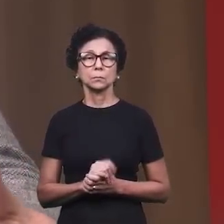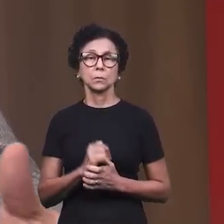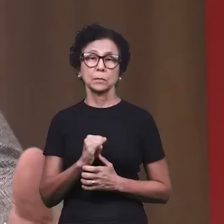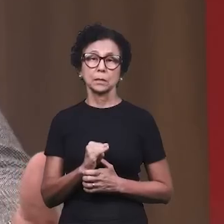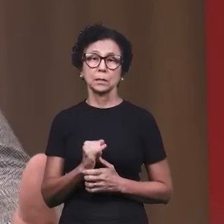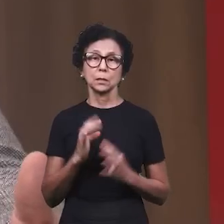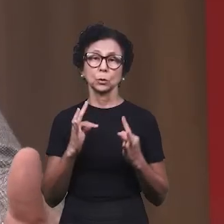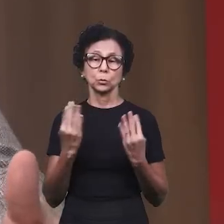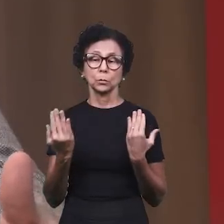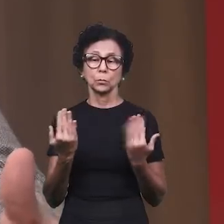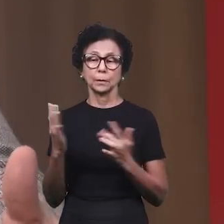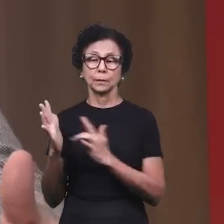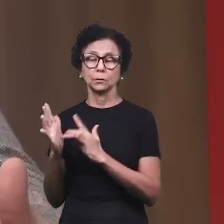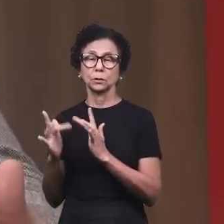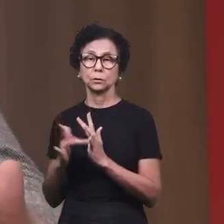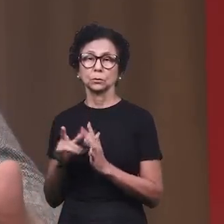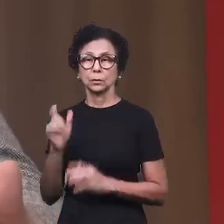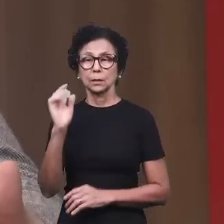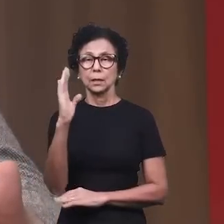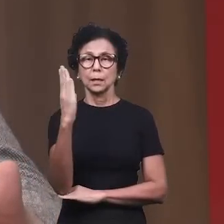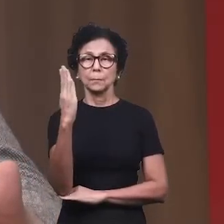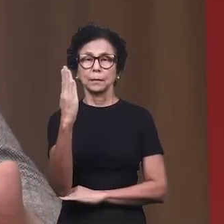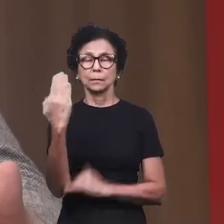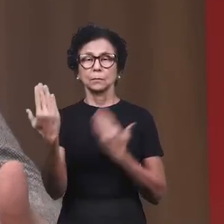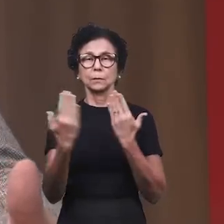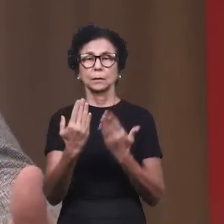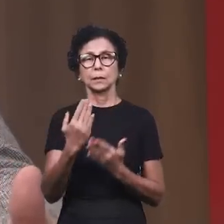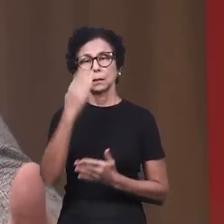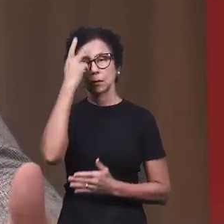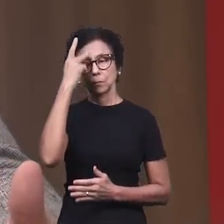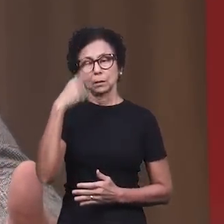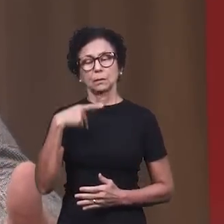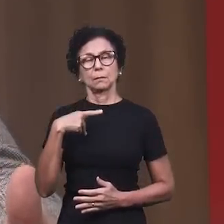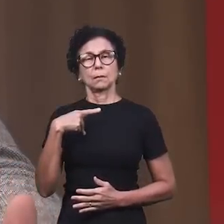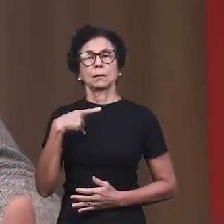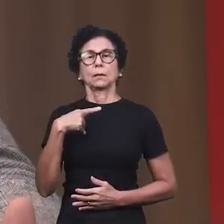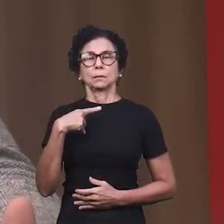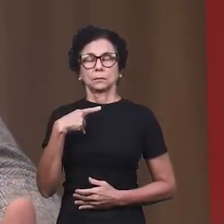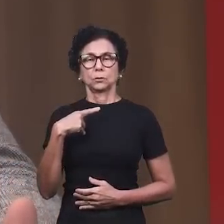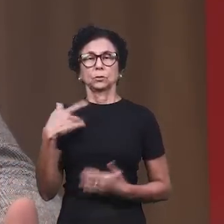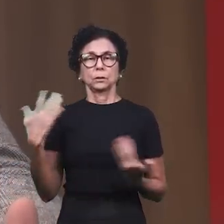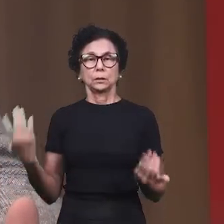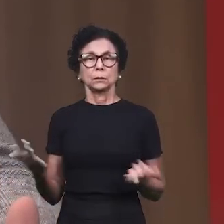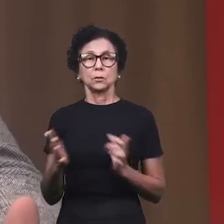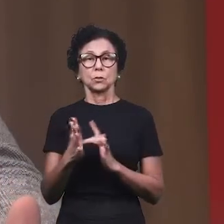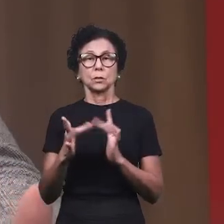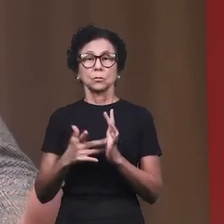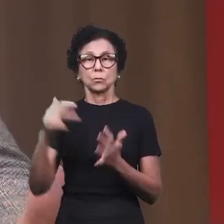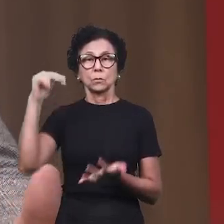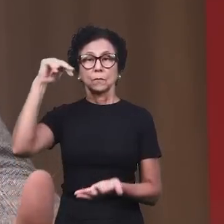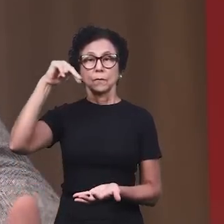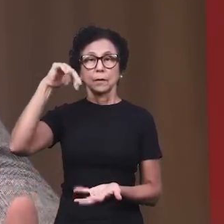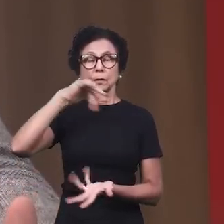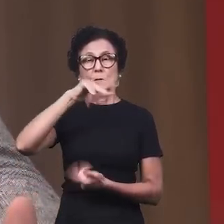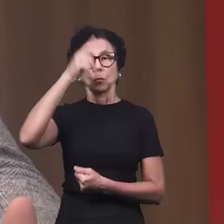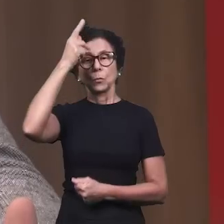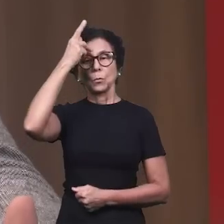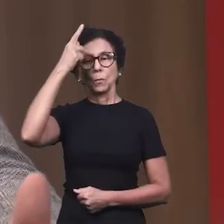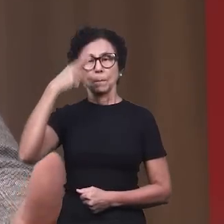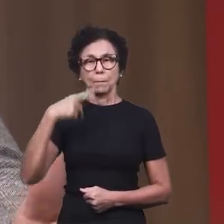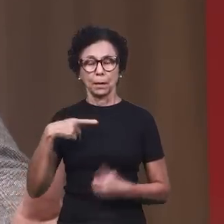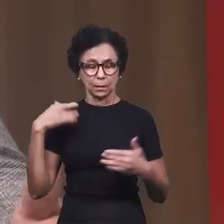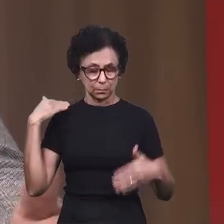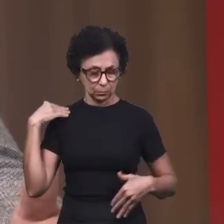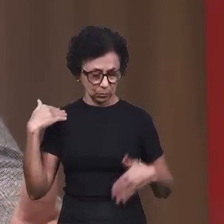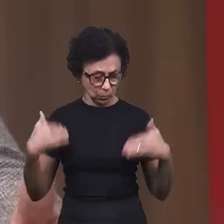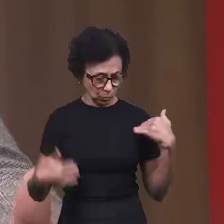a madeira é tipo de quê? A madeira é tipo do homem. Então Jesus veio como homem. Jesus era um ser humano. Ele